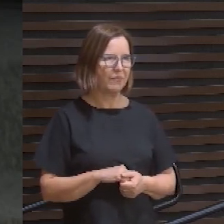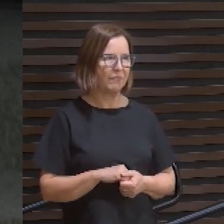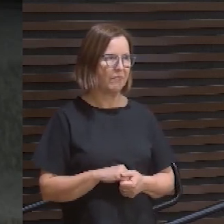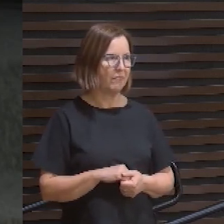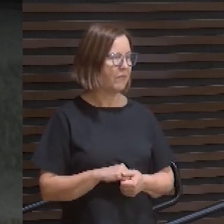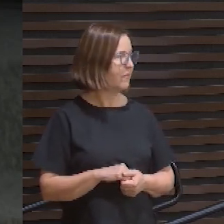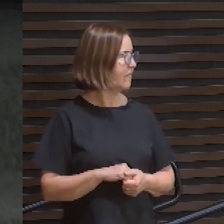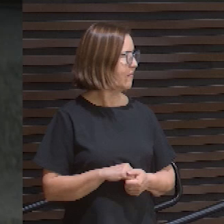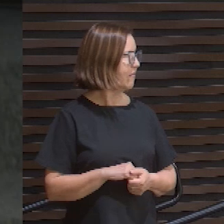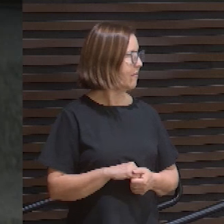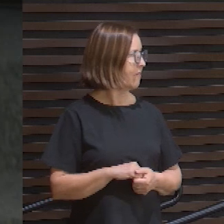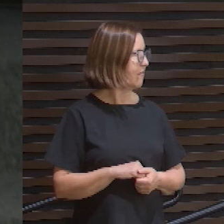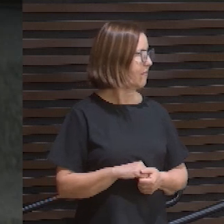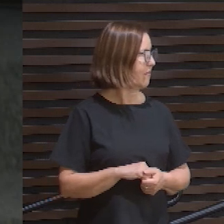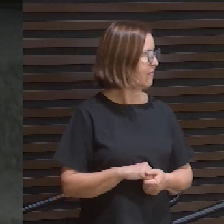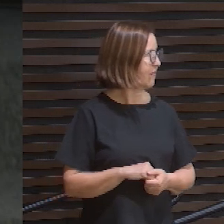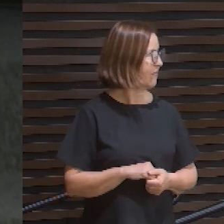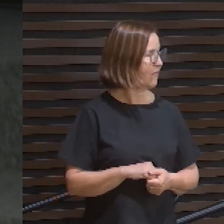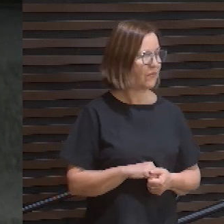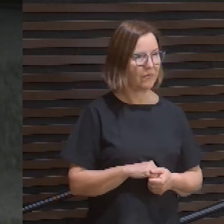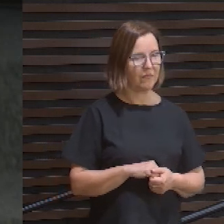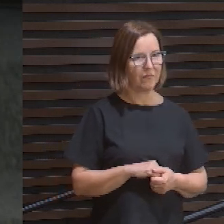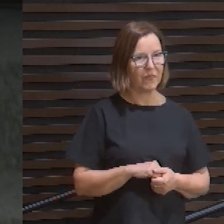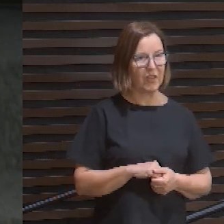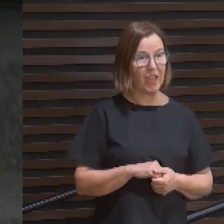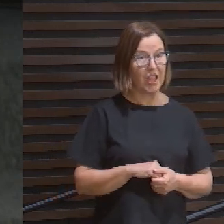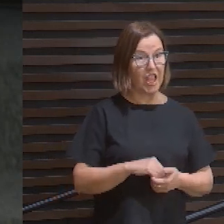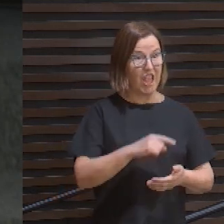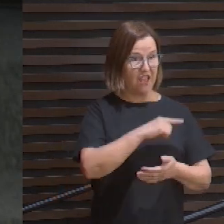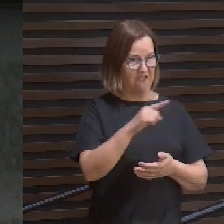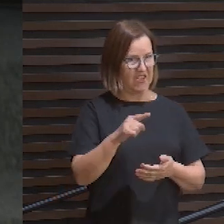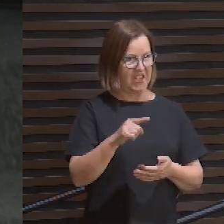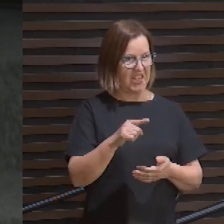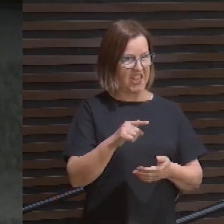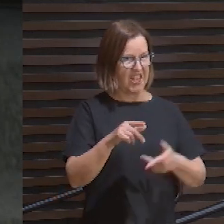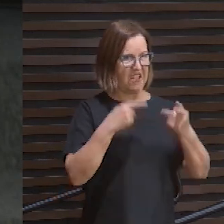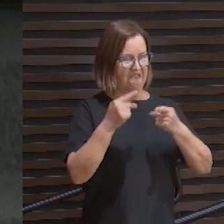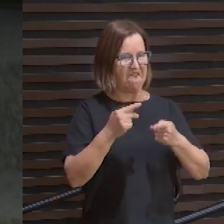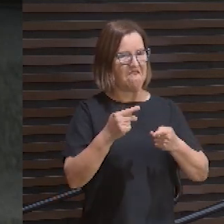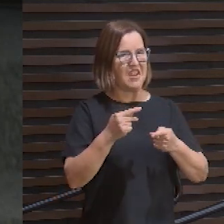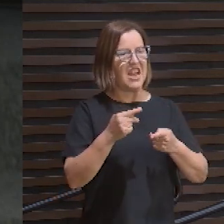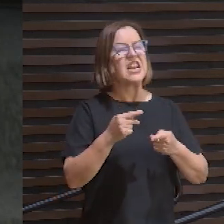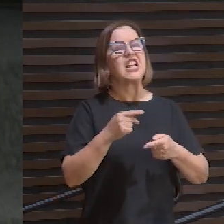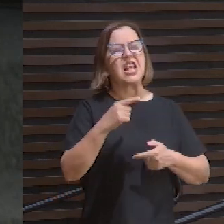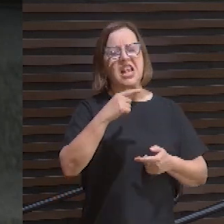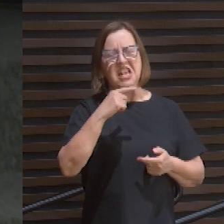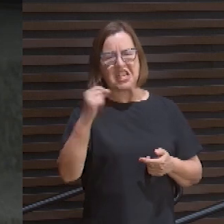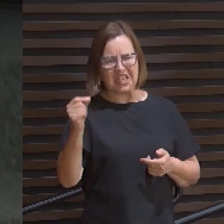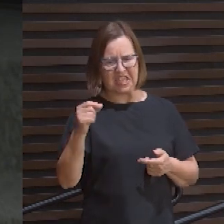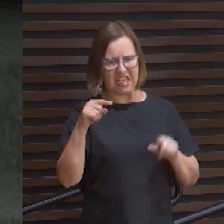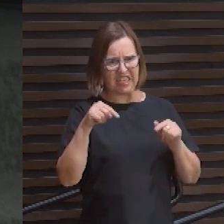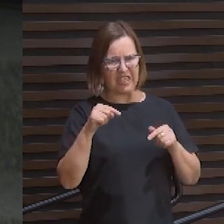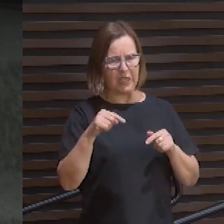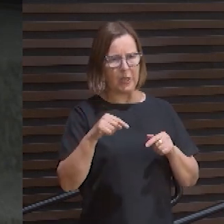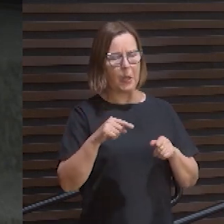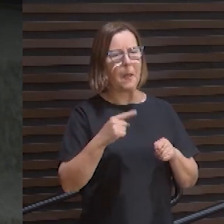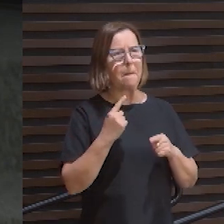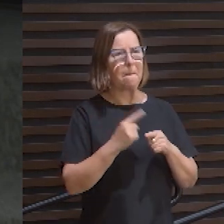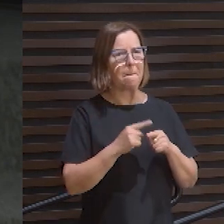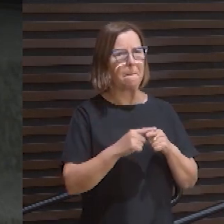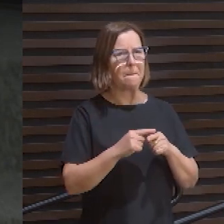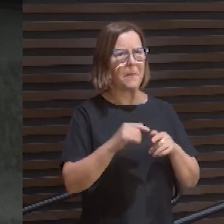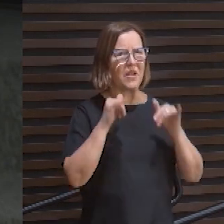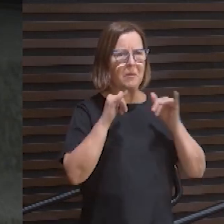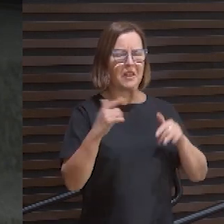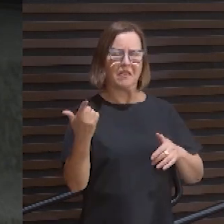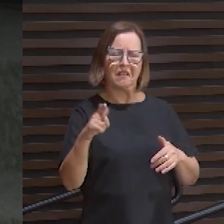Você, jovem, que diz que vai sair daqui porque a mensagem é repetida, por favor, fazer